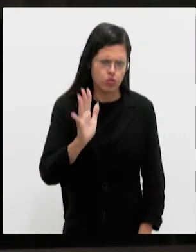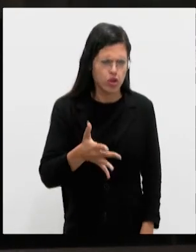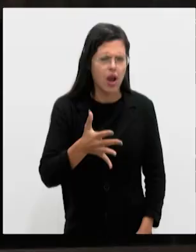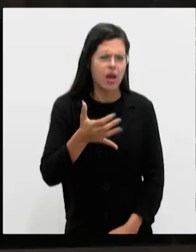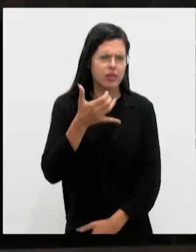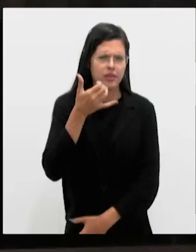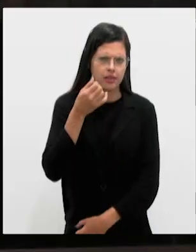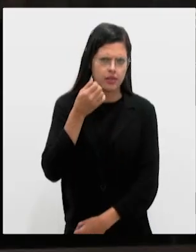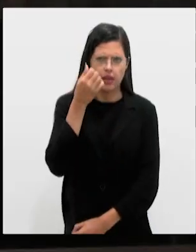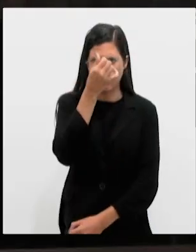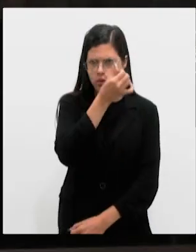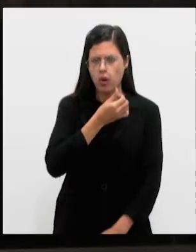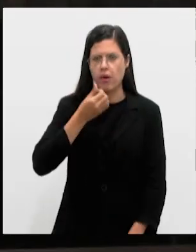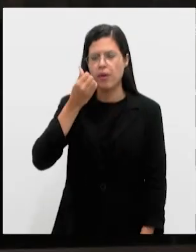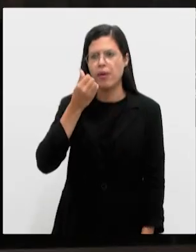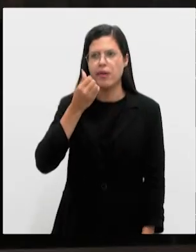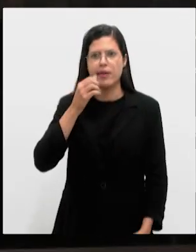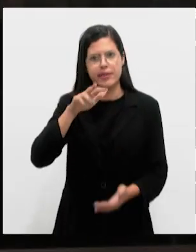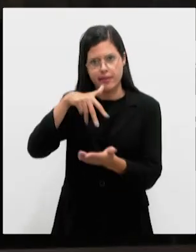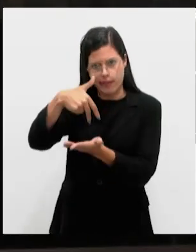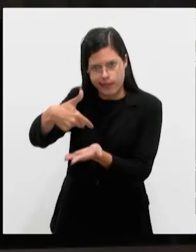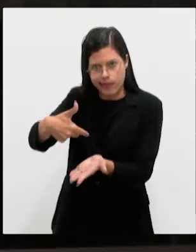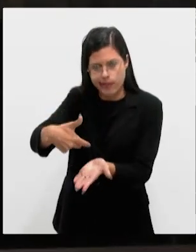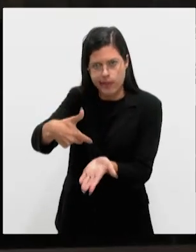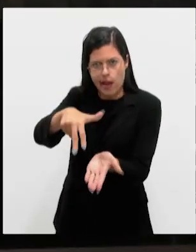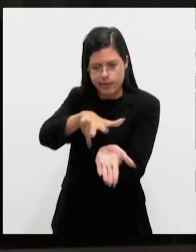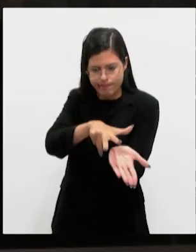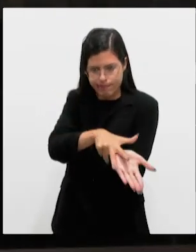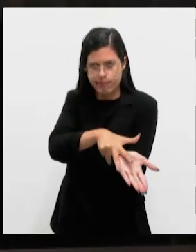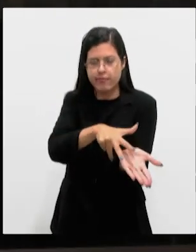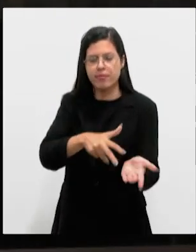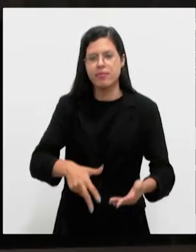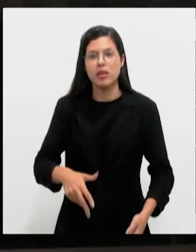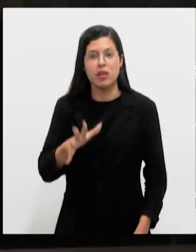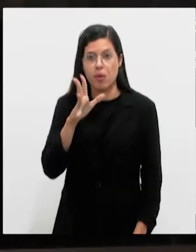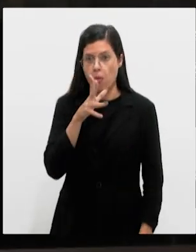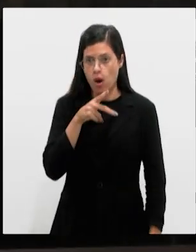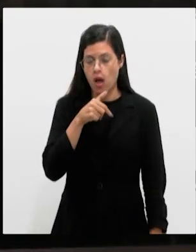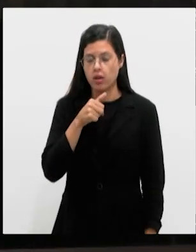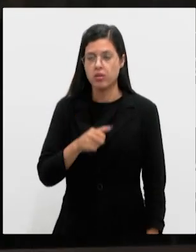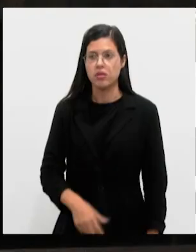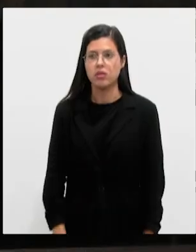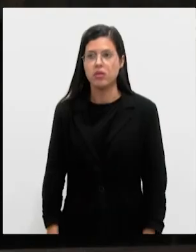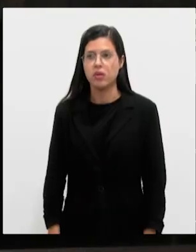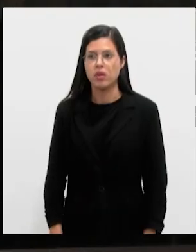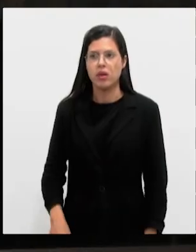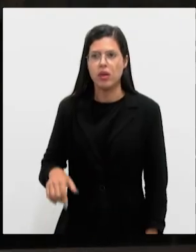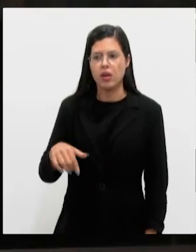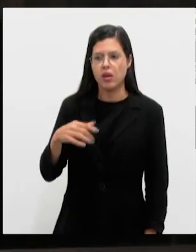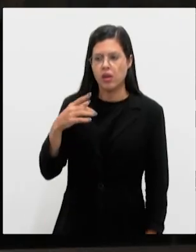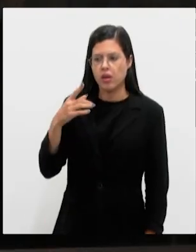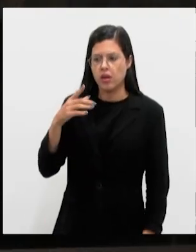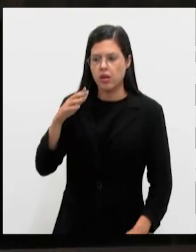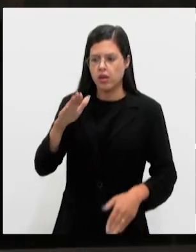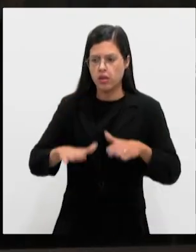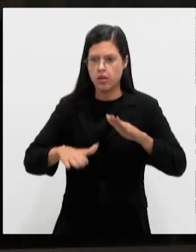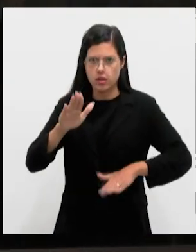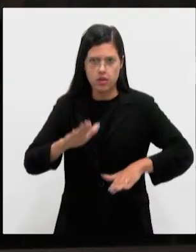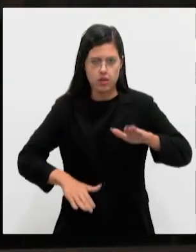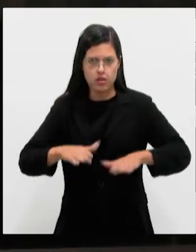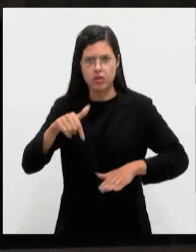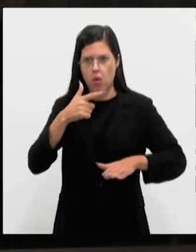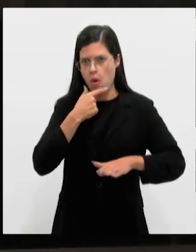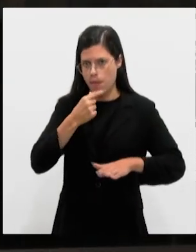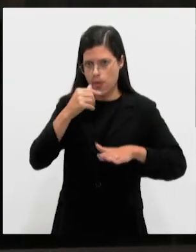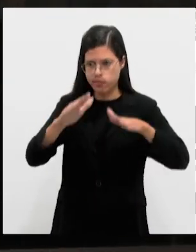bruços, 6 horas, demorada. E esse rapaz era o GAN de um centro, mas era